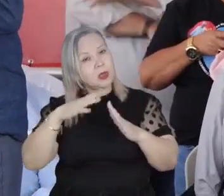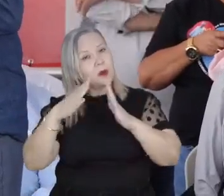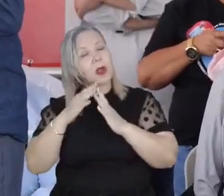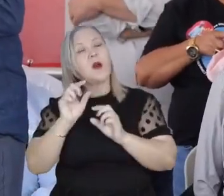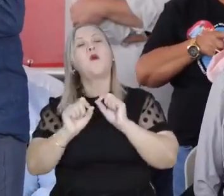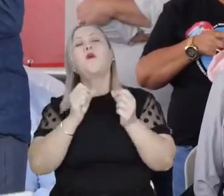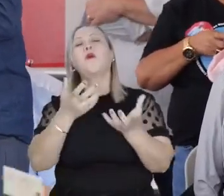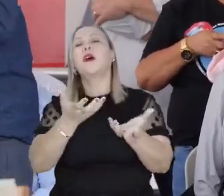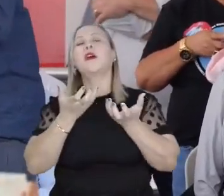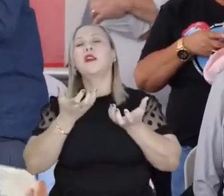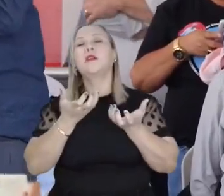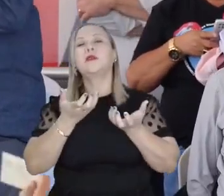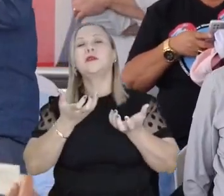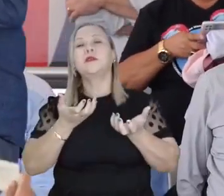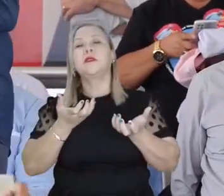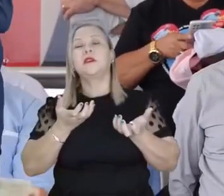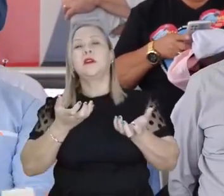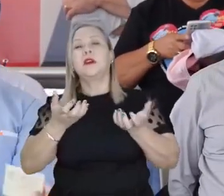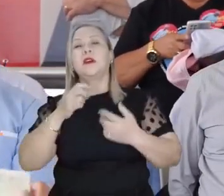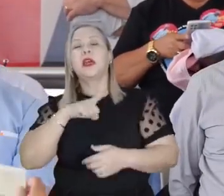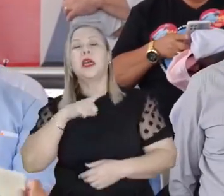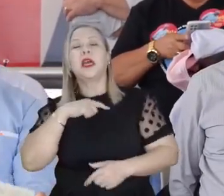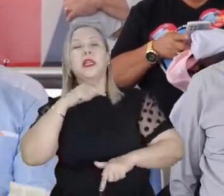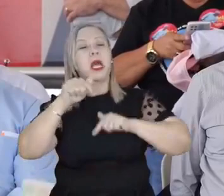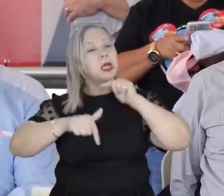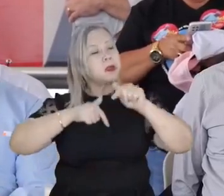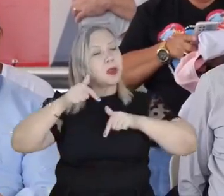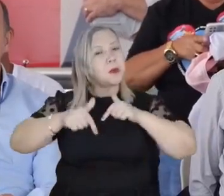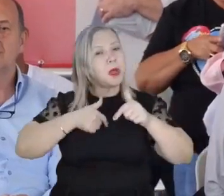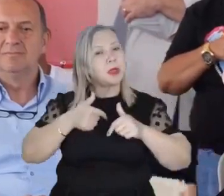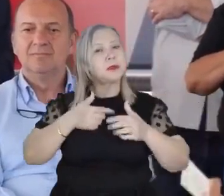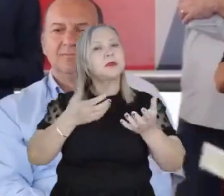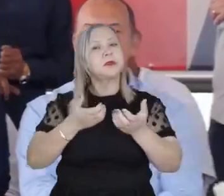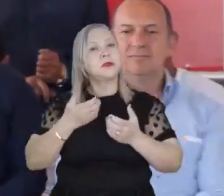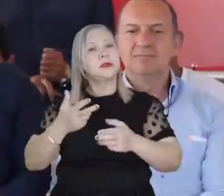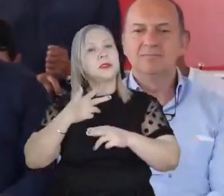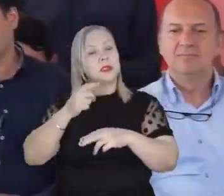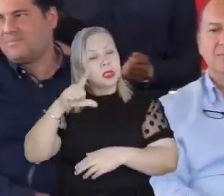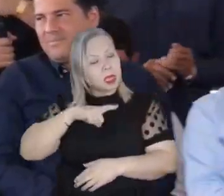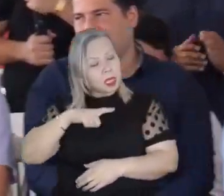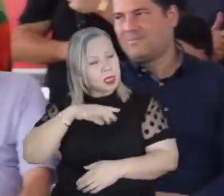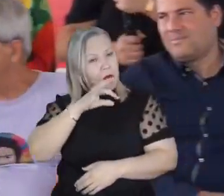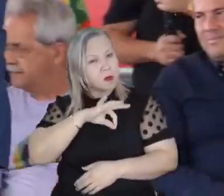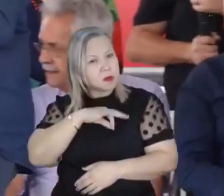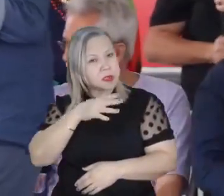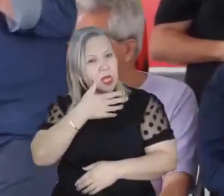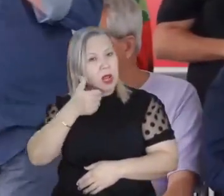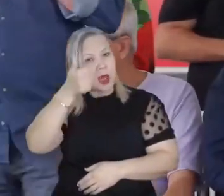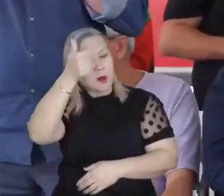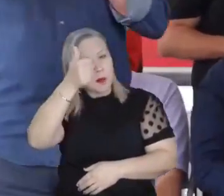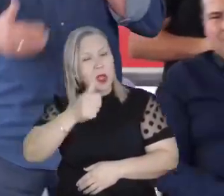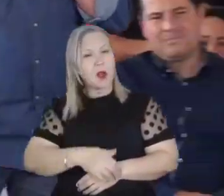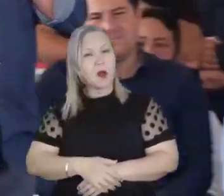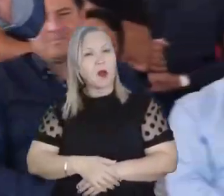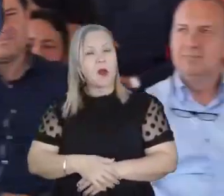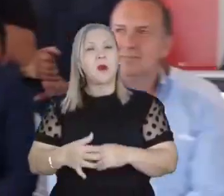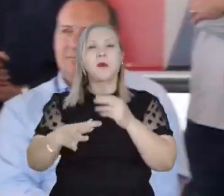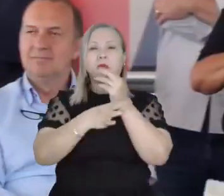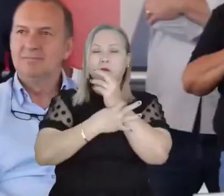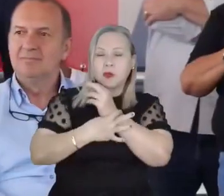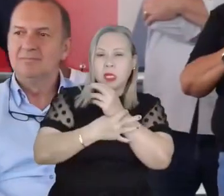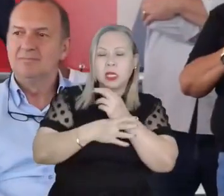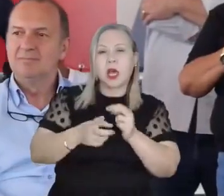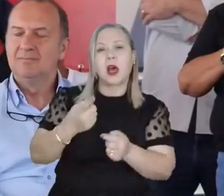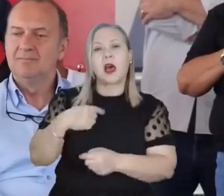quer ter um emprego. A gente quer ganhar um salário razoável para a gente poder sustentar a família da gente. O que é que a juventude